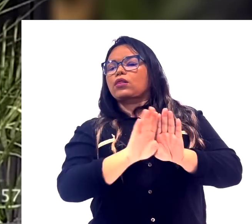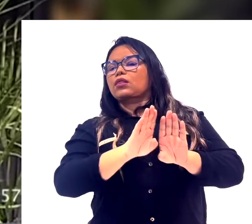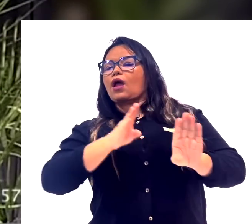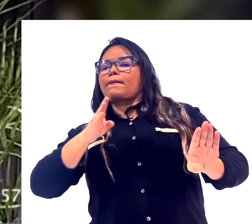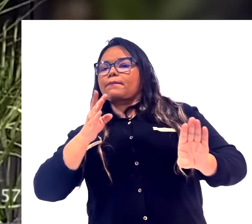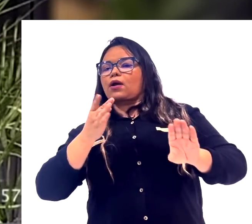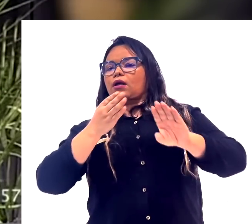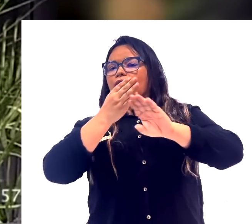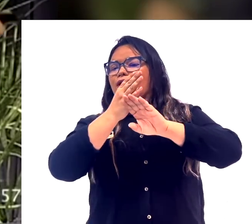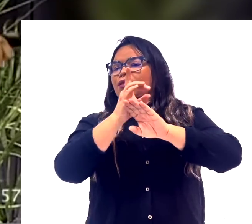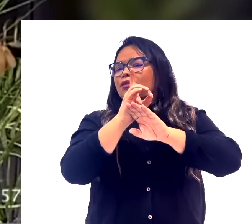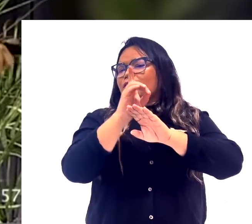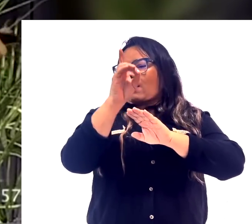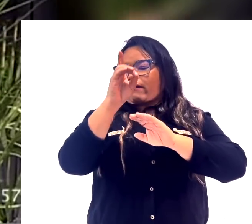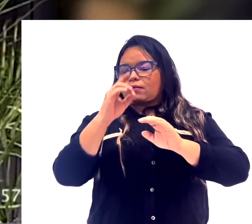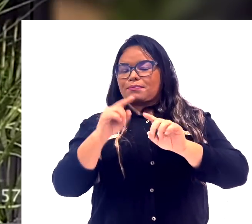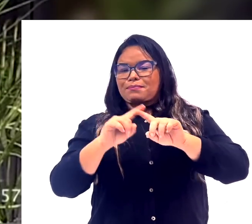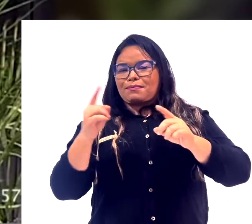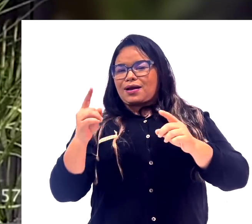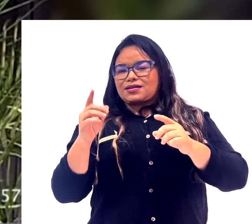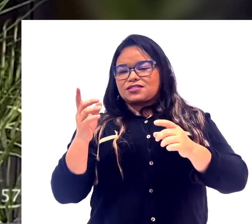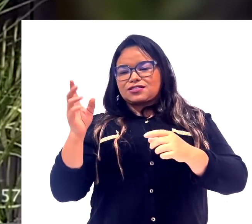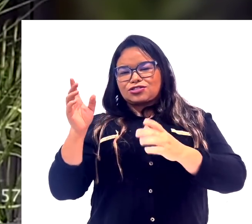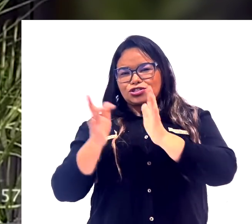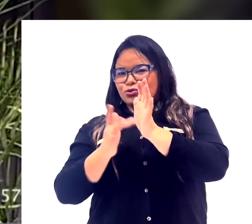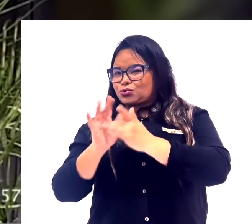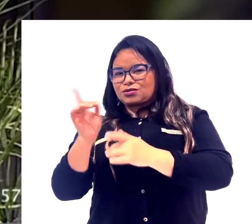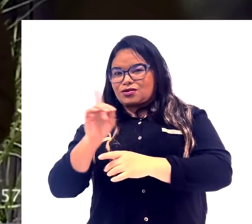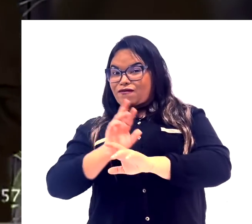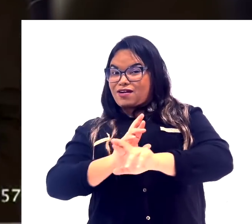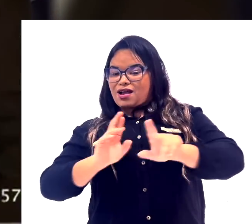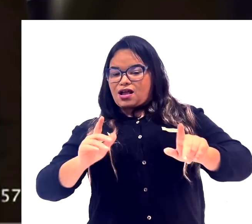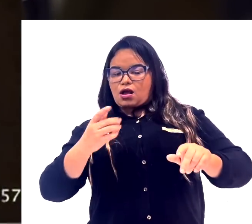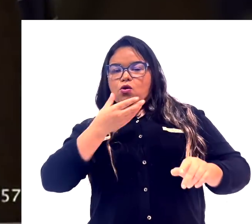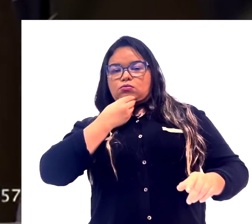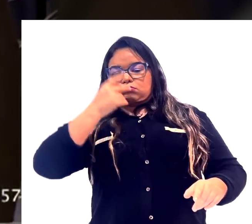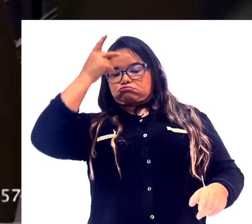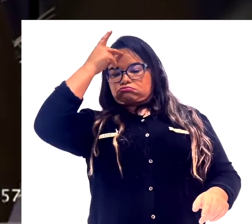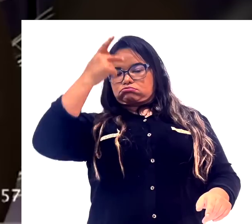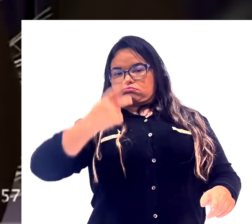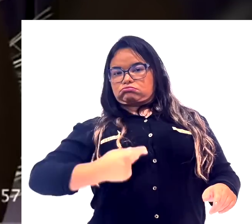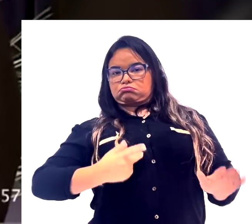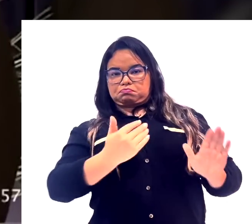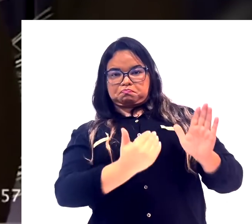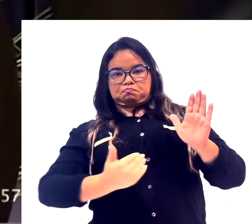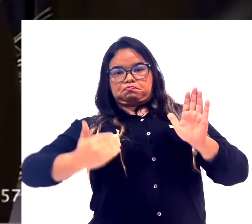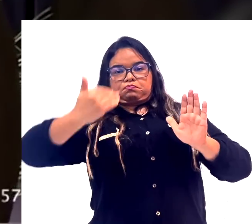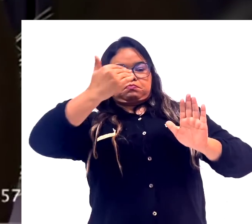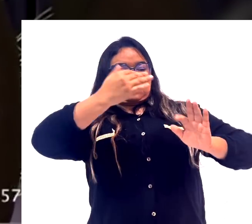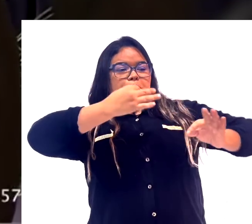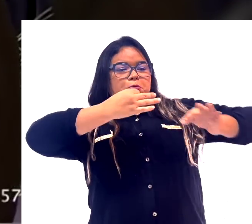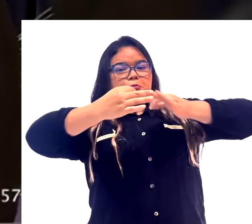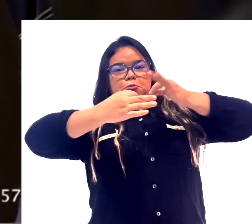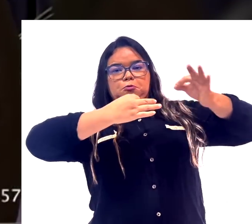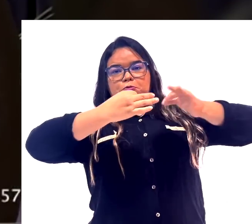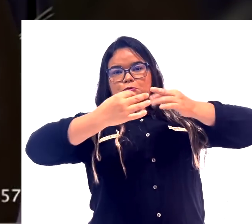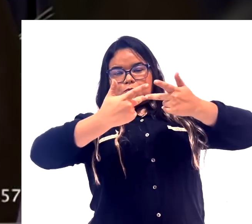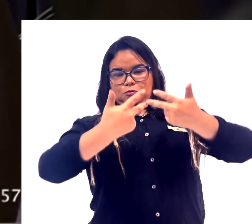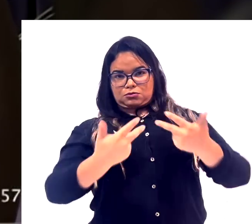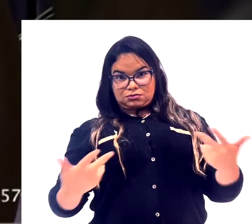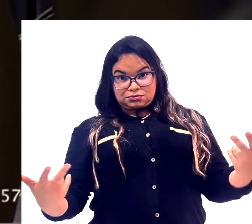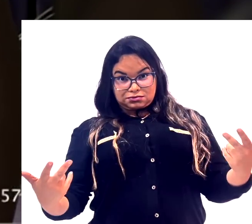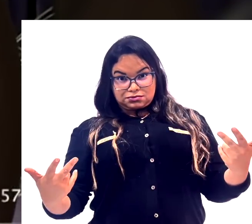si mesmo acima do divino e falando grandes coisas. Ele está falando contra